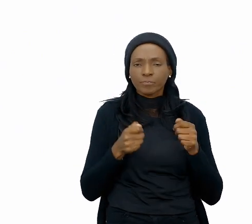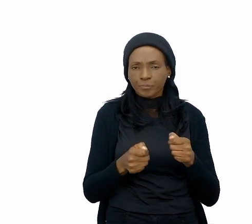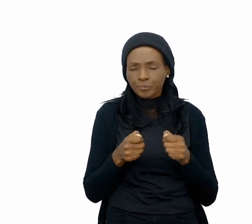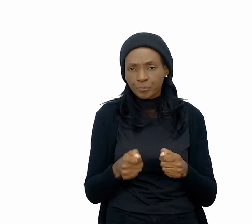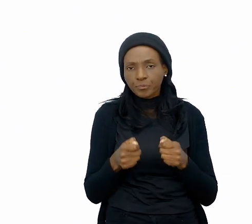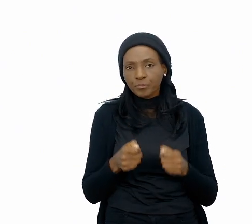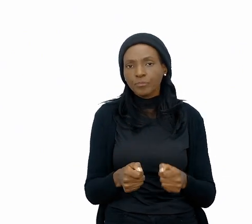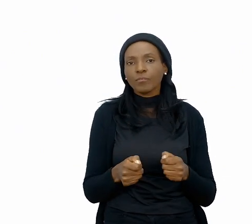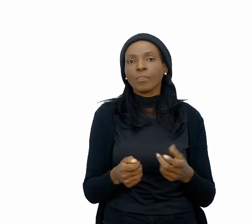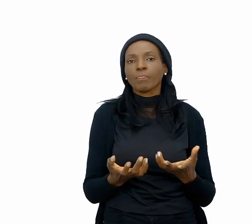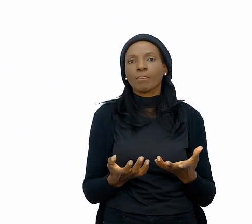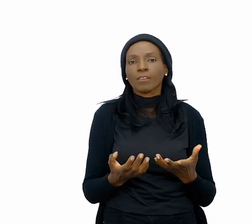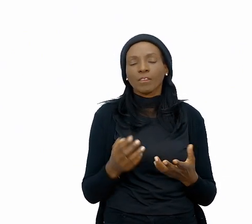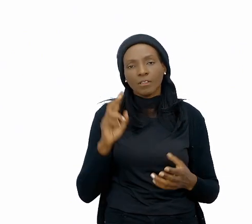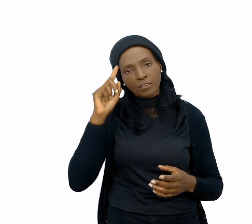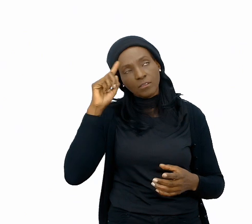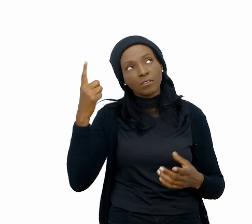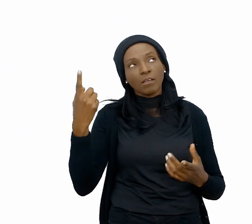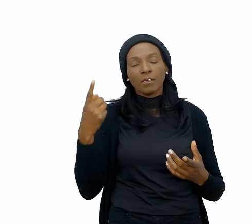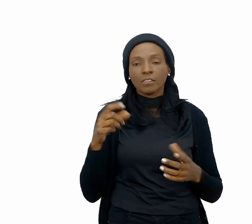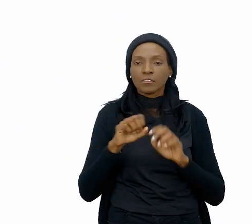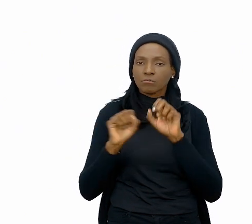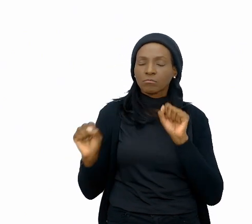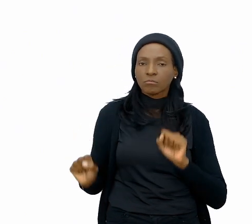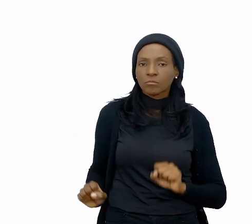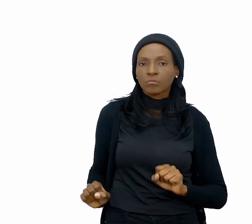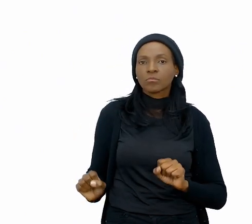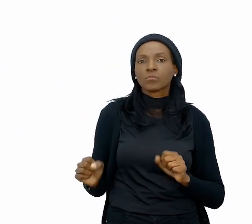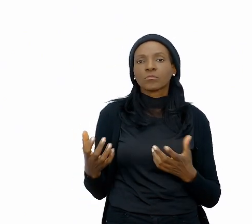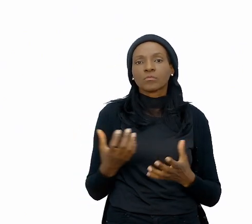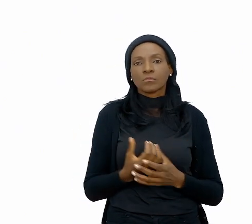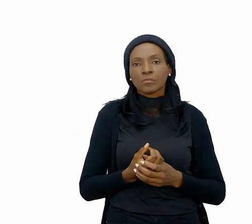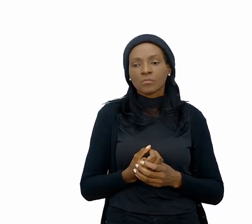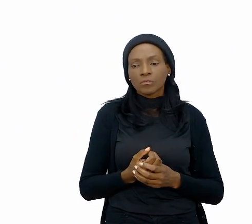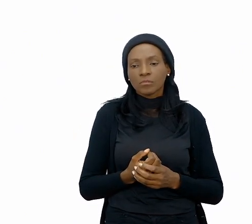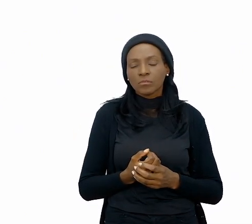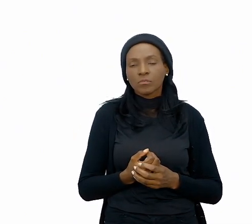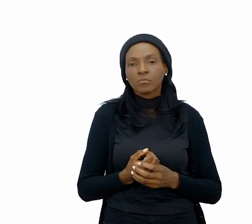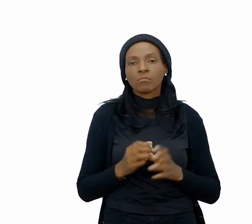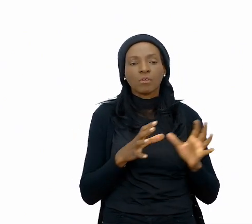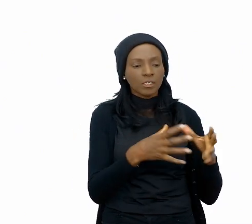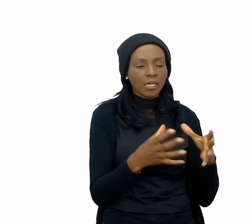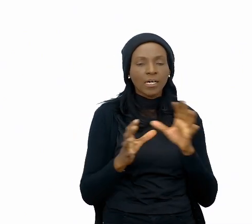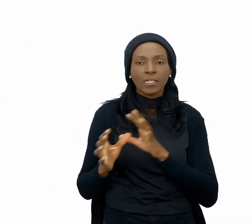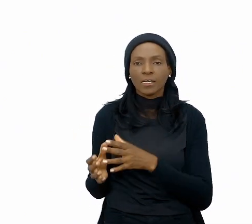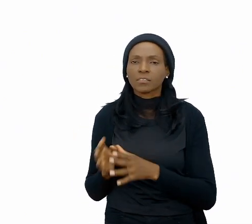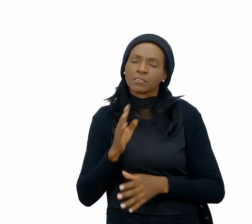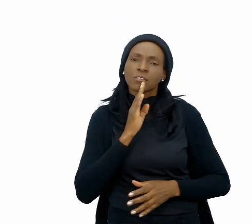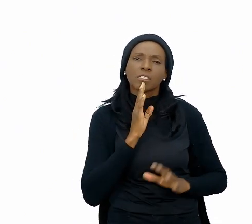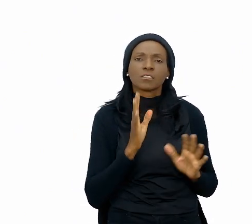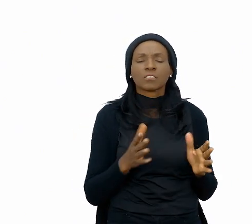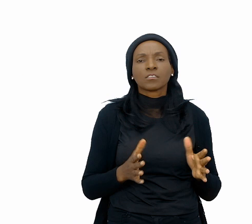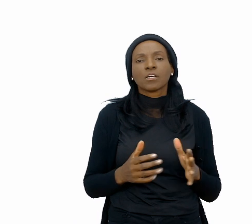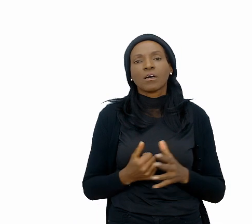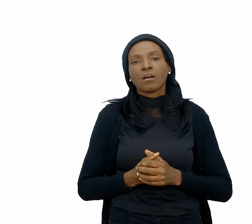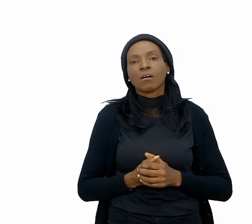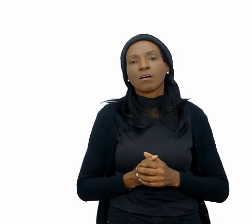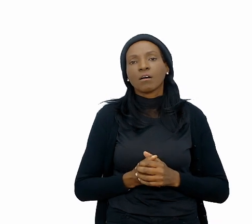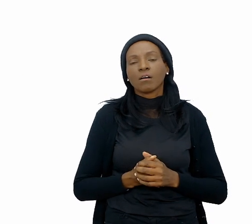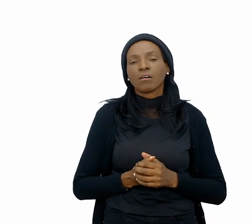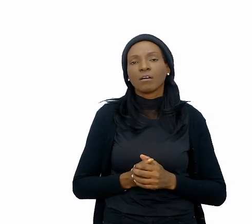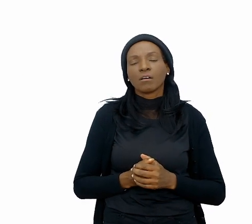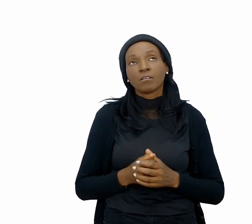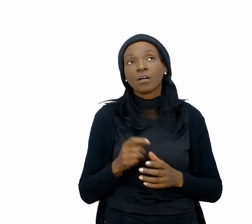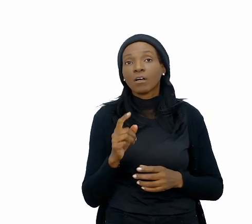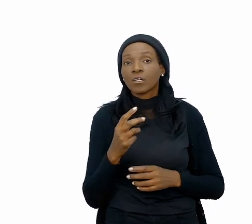consolidadas, essas hipóteses, né, no sistema mapa-classe, como vocês já conhecem. Ainda não está